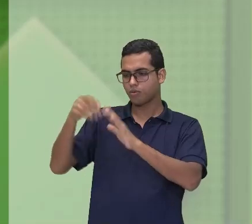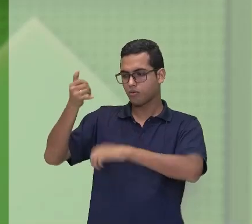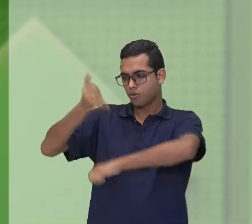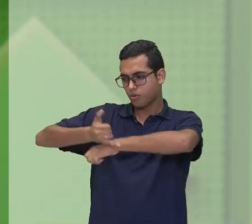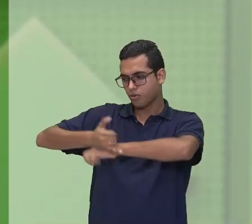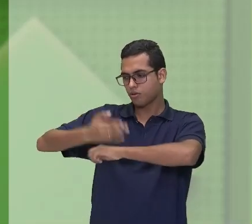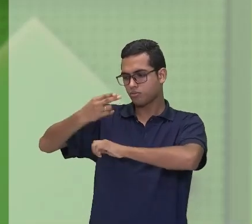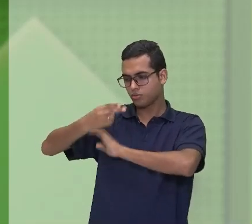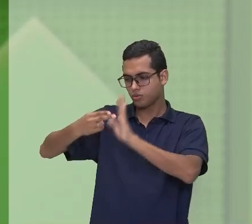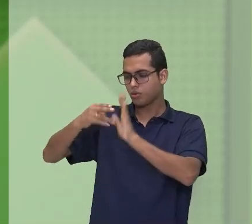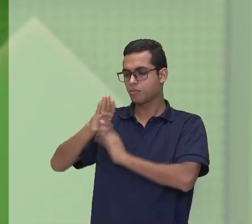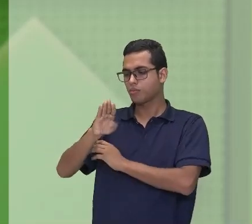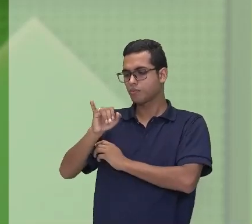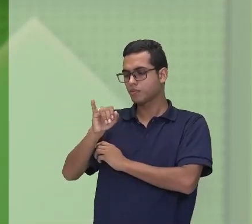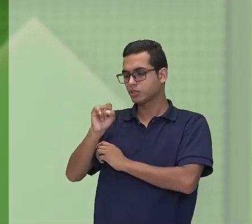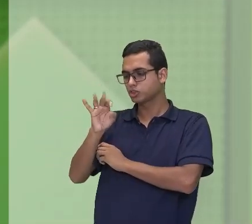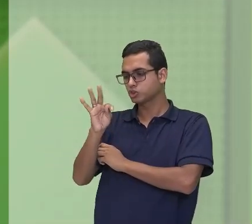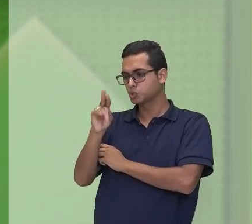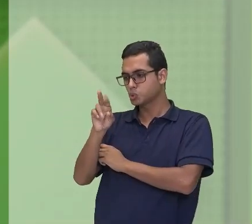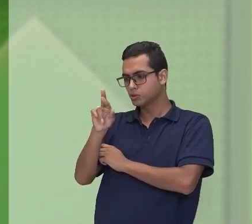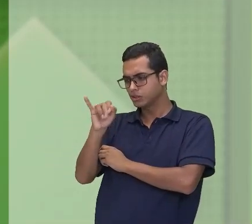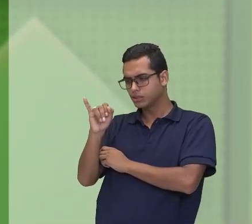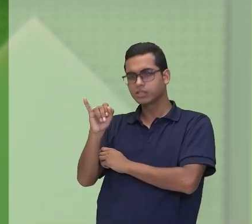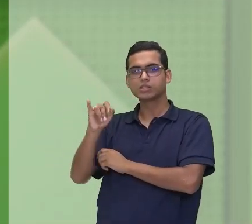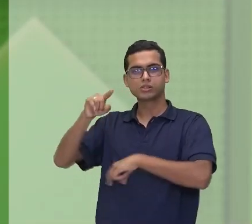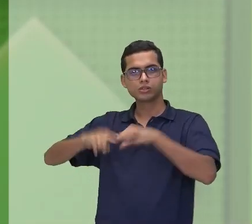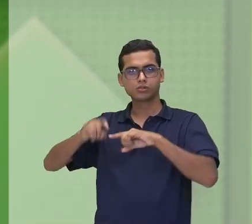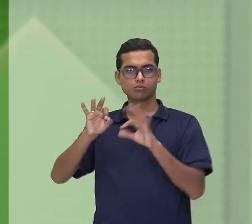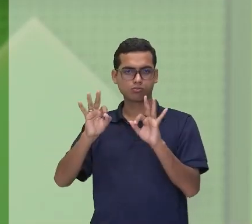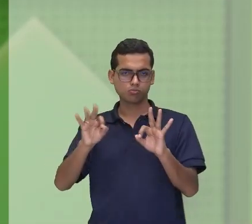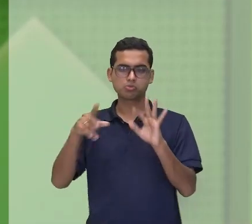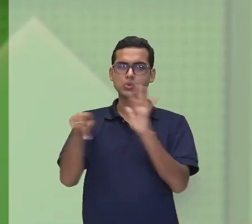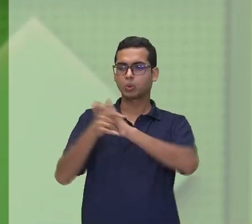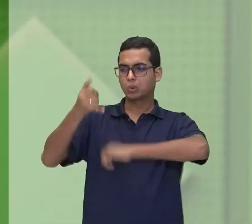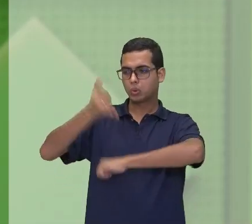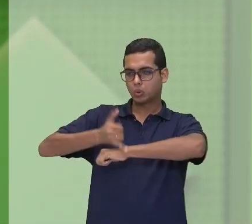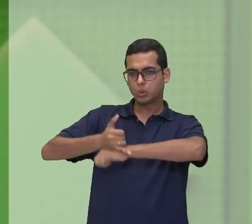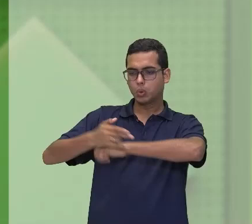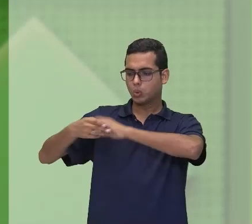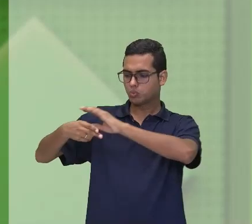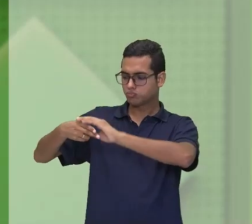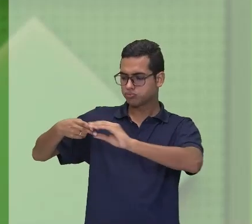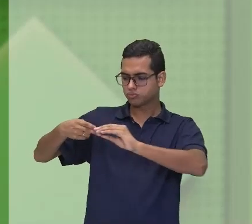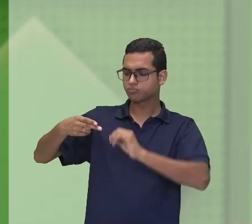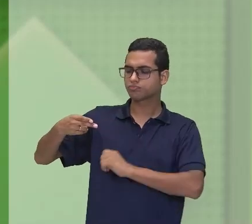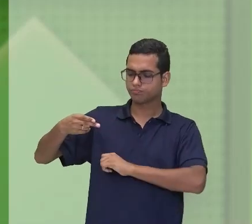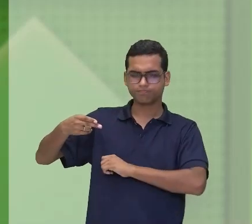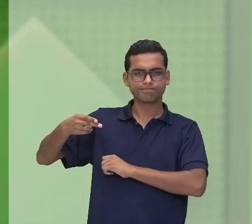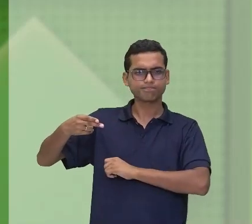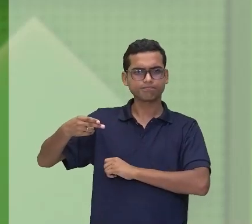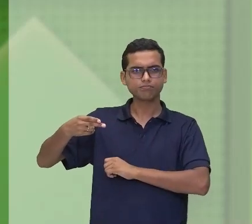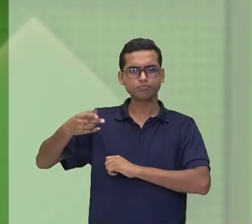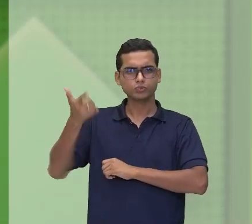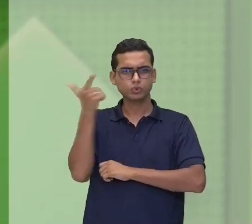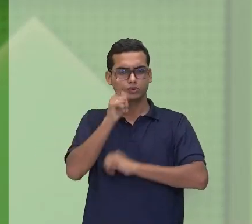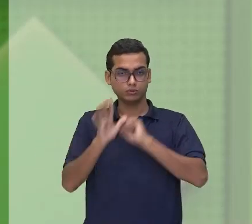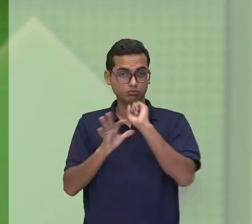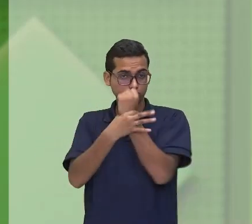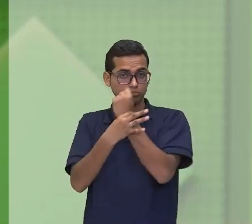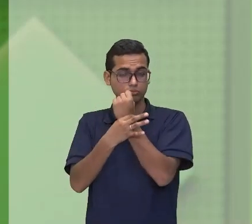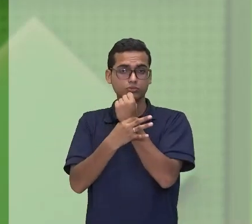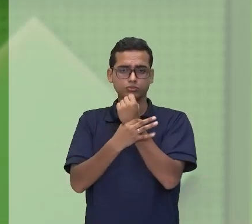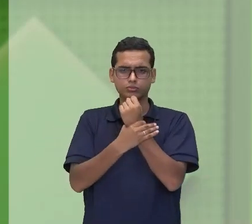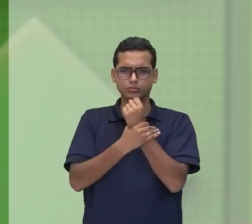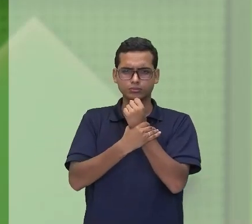selecionar o tipo de material na composição da lâmina do bisturi, trazendo ali segurança,